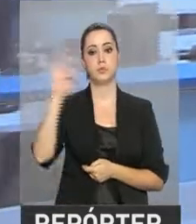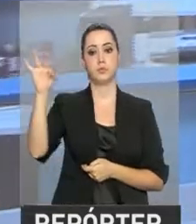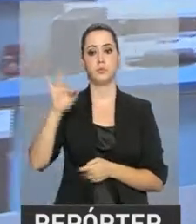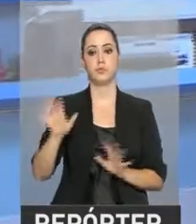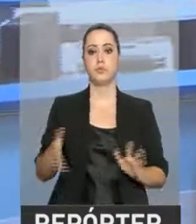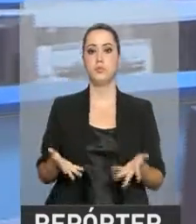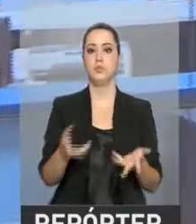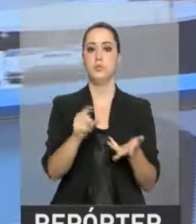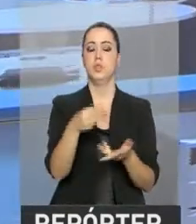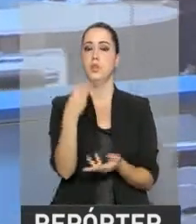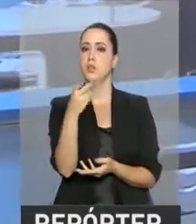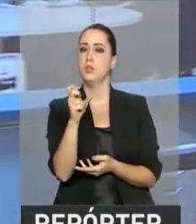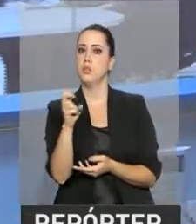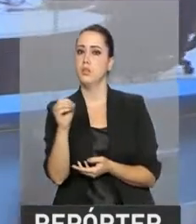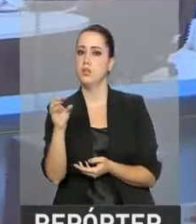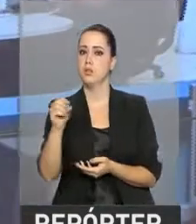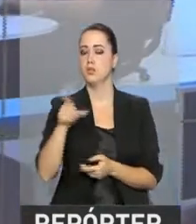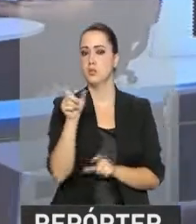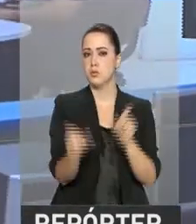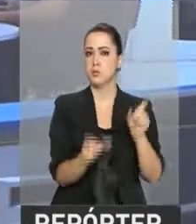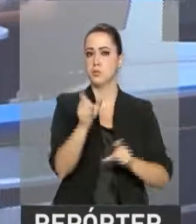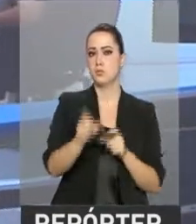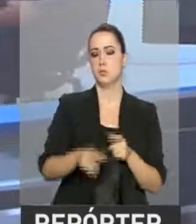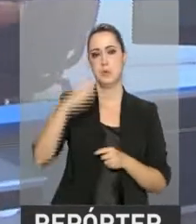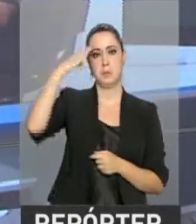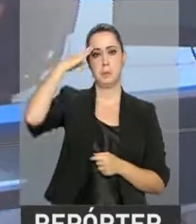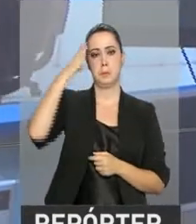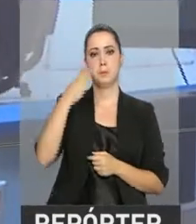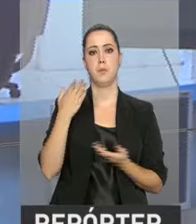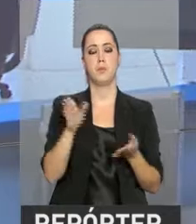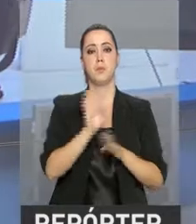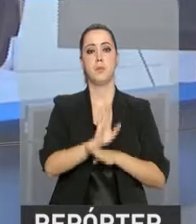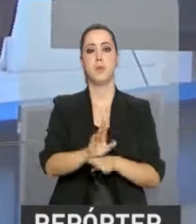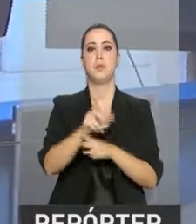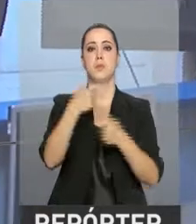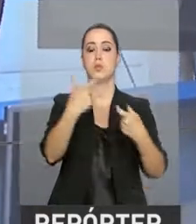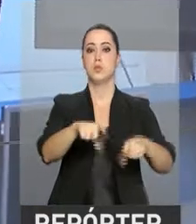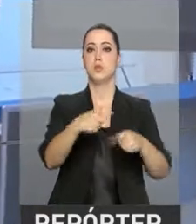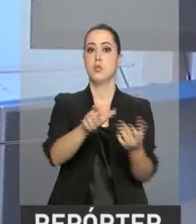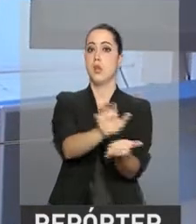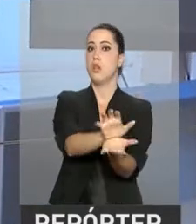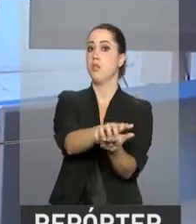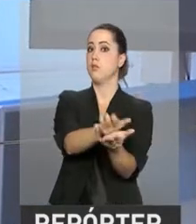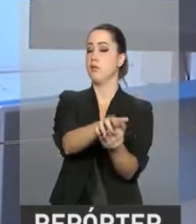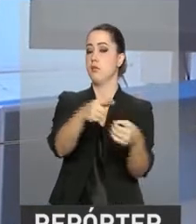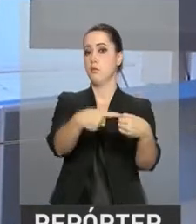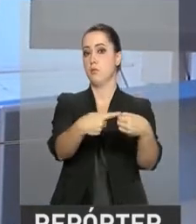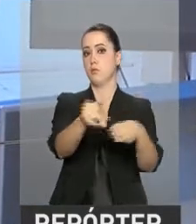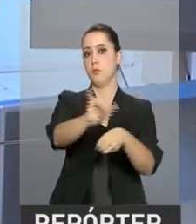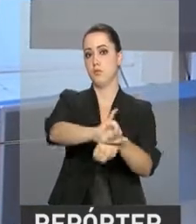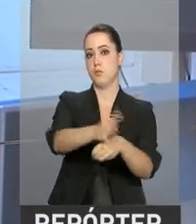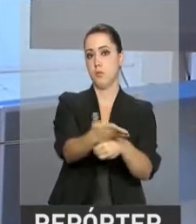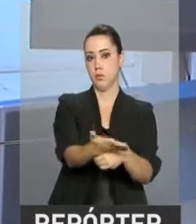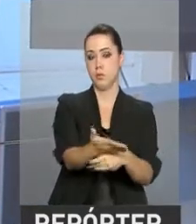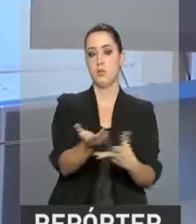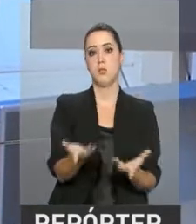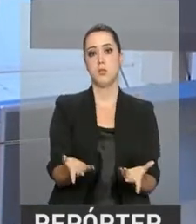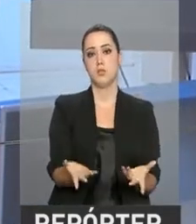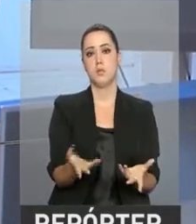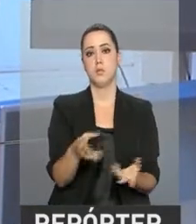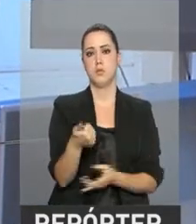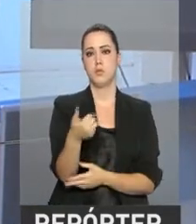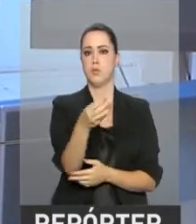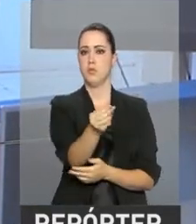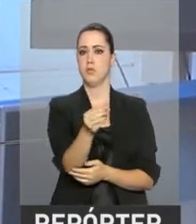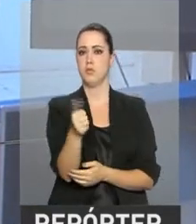3.500 militares das forças armadas para atuar na região metropolitana de recife pernambuco nos próximos dez dias tropas